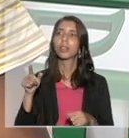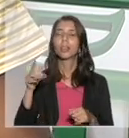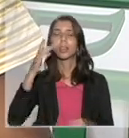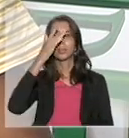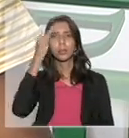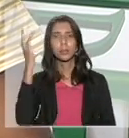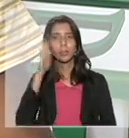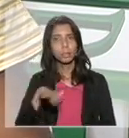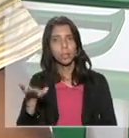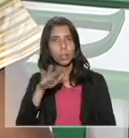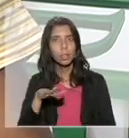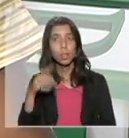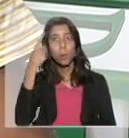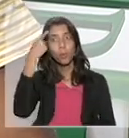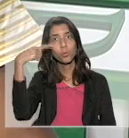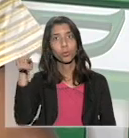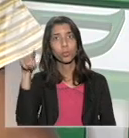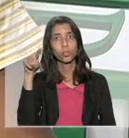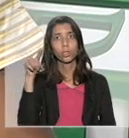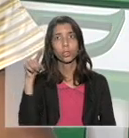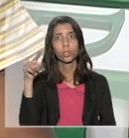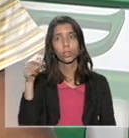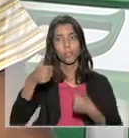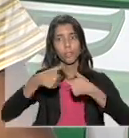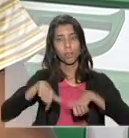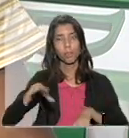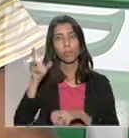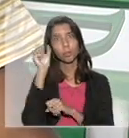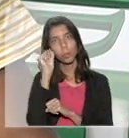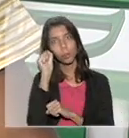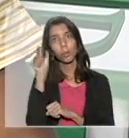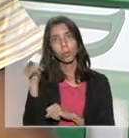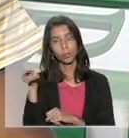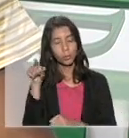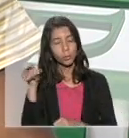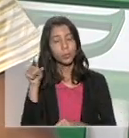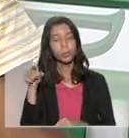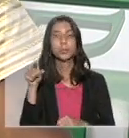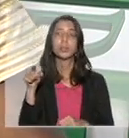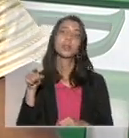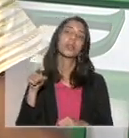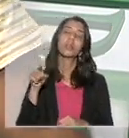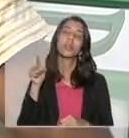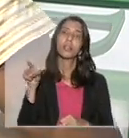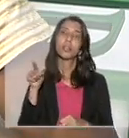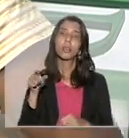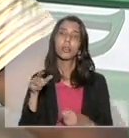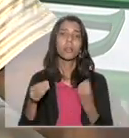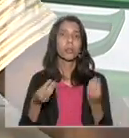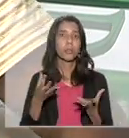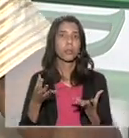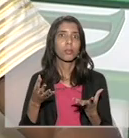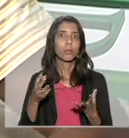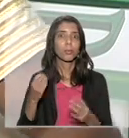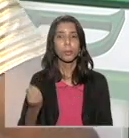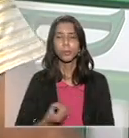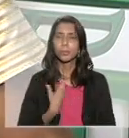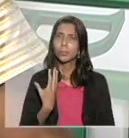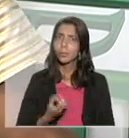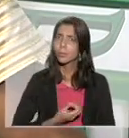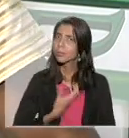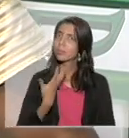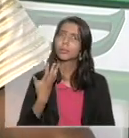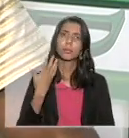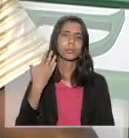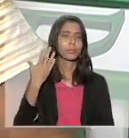literário. As crianças passavam um dia, dormiam na biblioteca, faziam um acampamento e dormiam. E ali era maneiro,